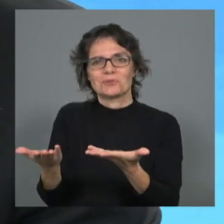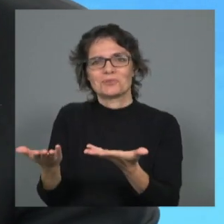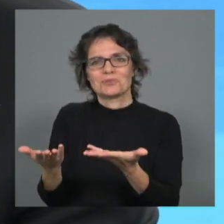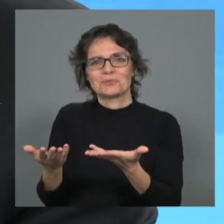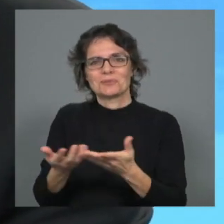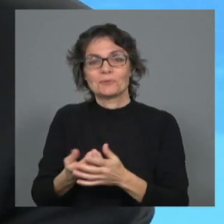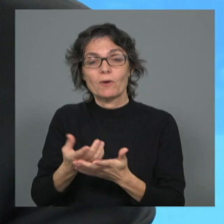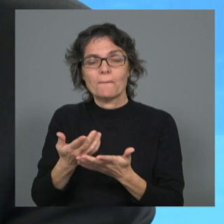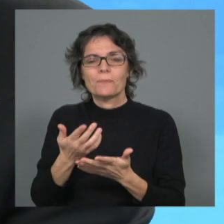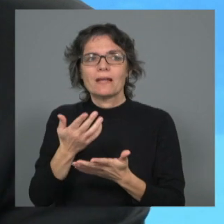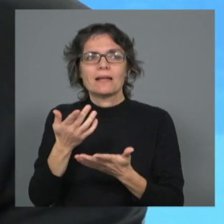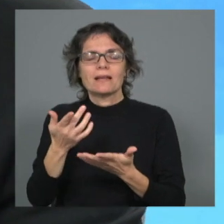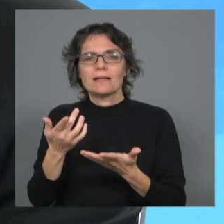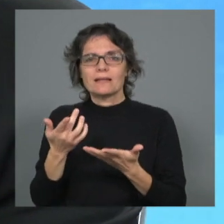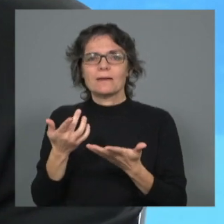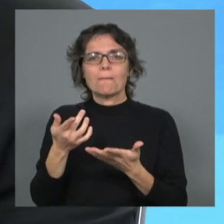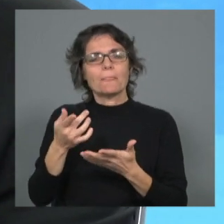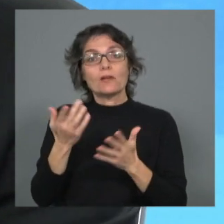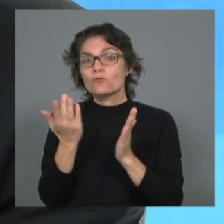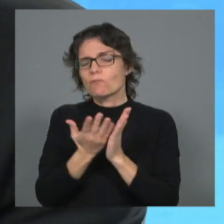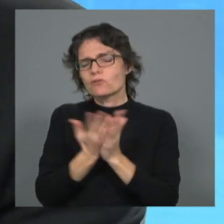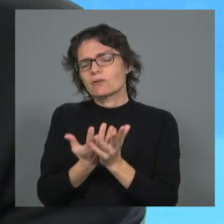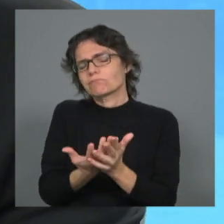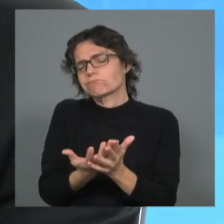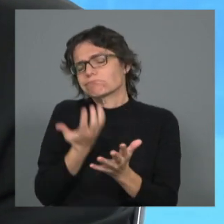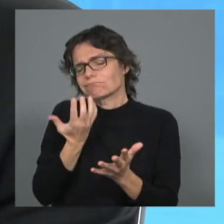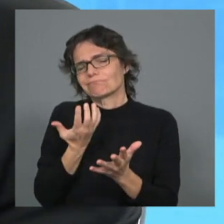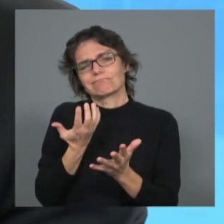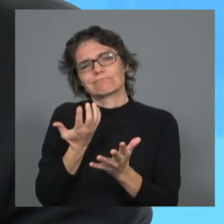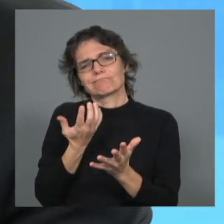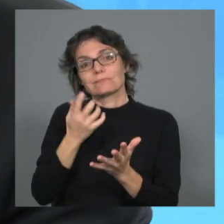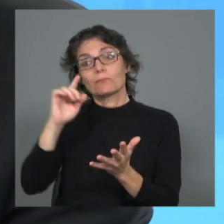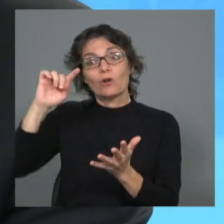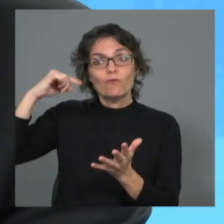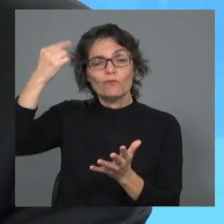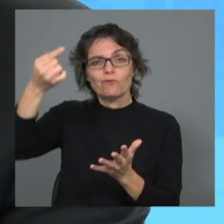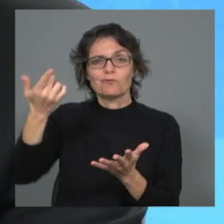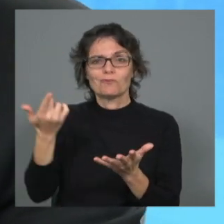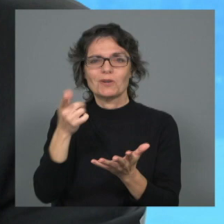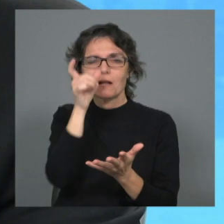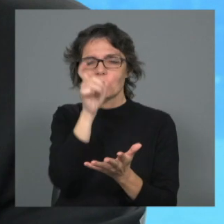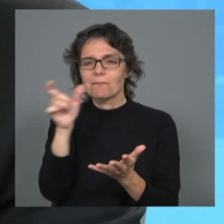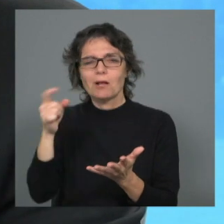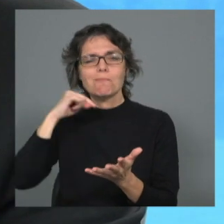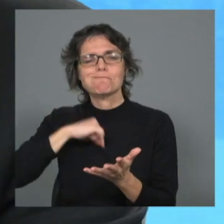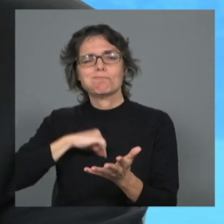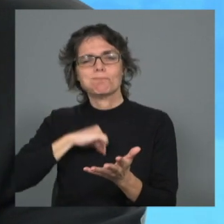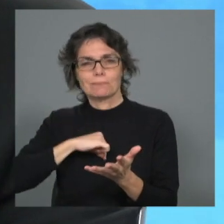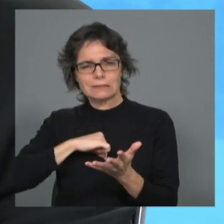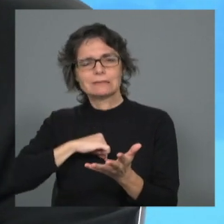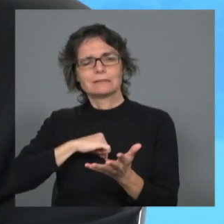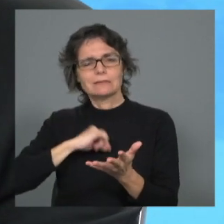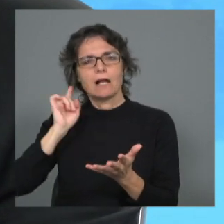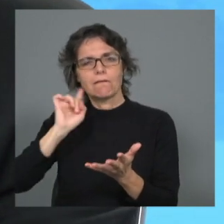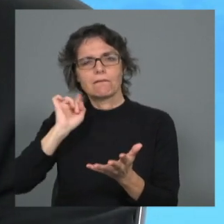play. Portanto, tudo isso é uma escola fantástica de exercício para a cidadania, para os valores, digamos assim, que